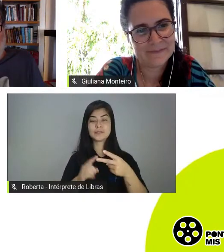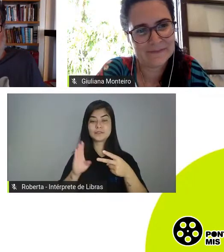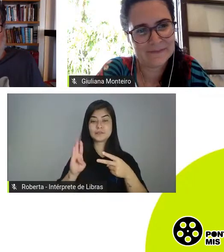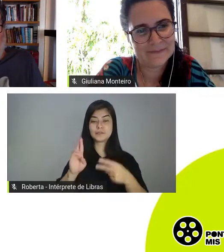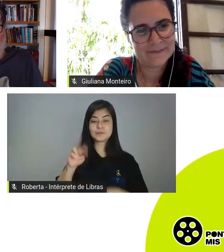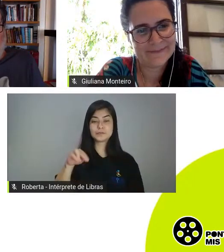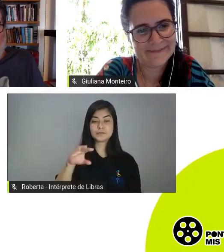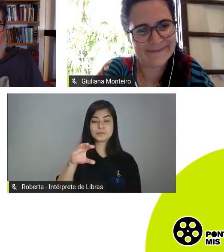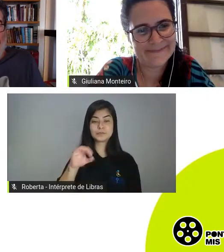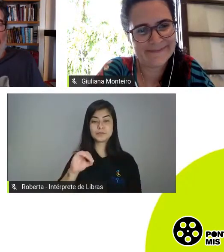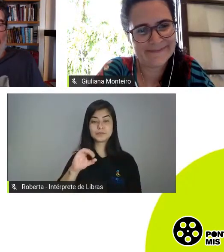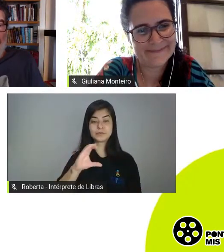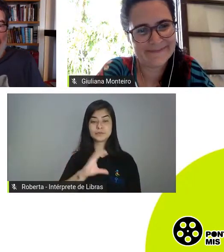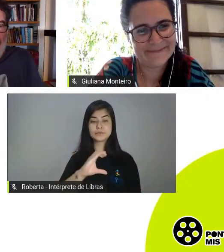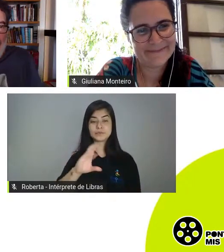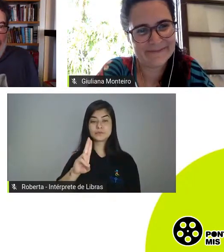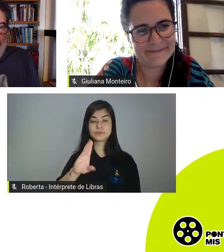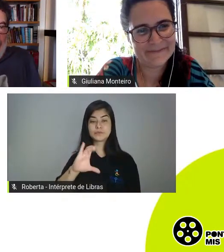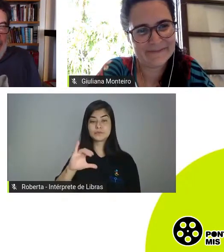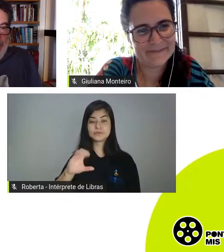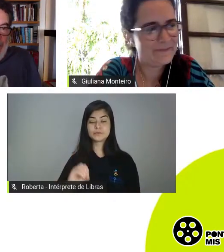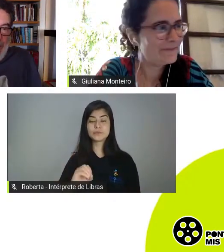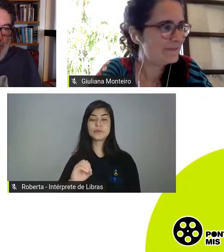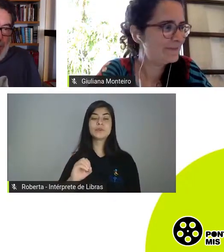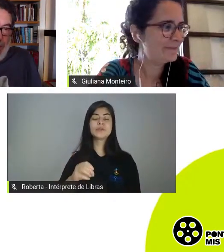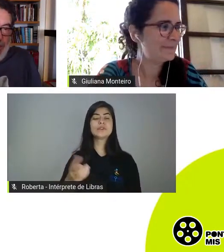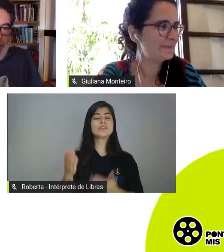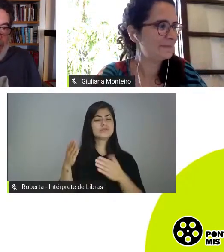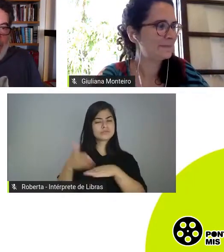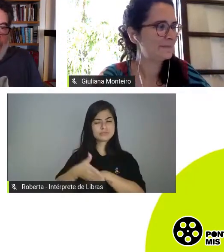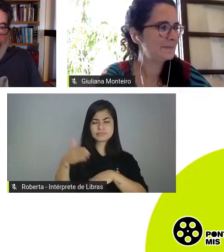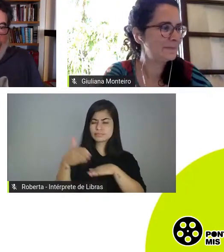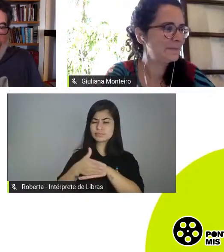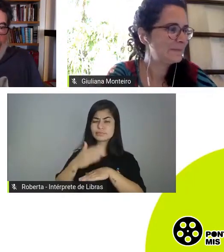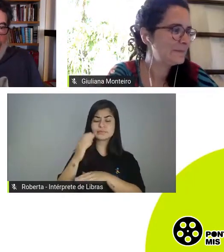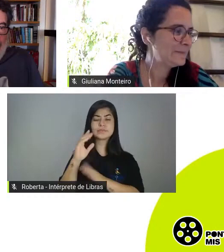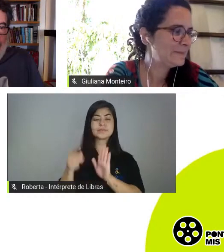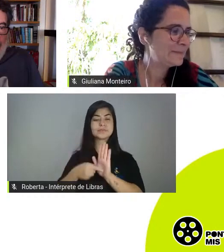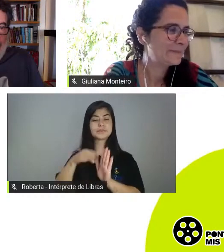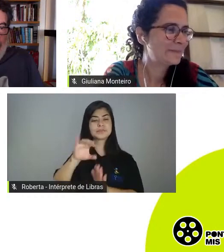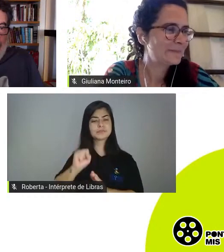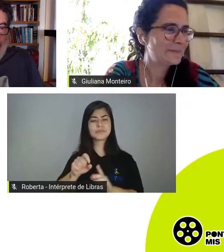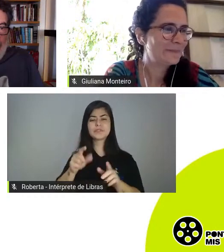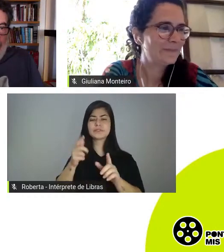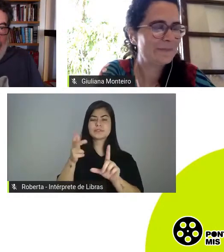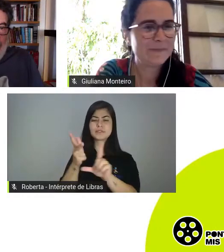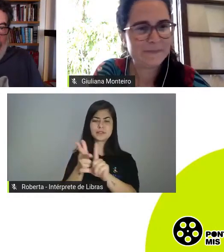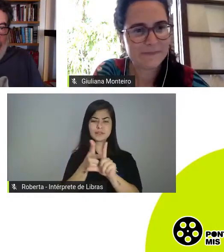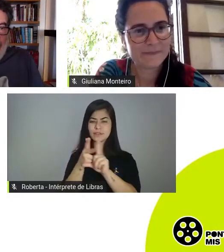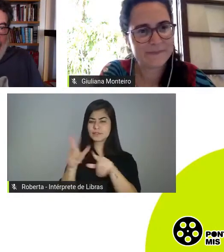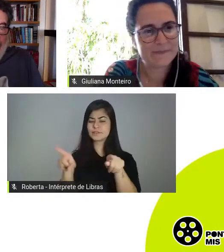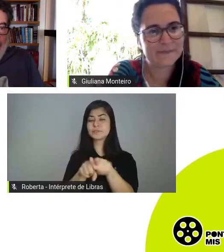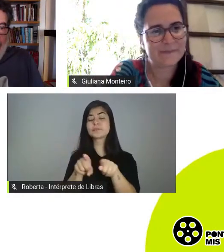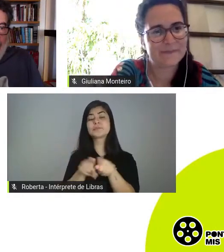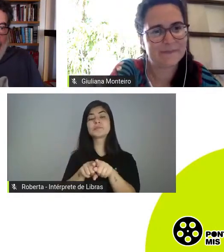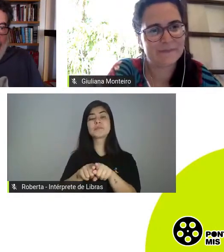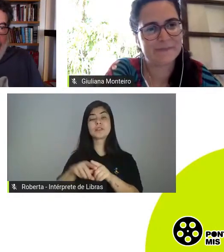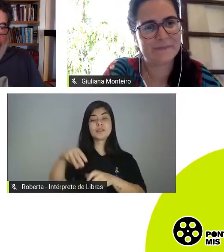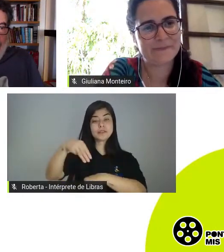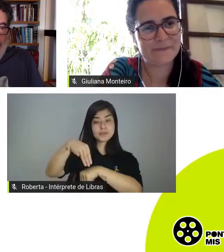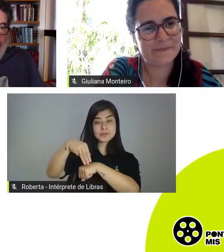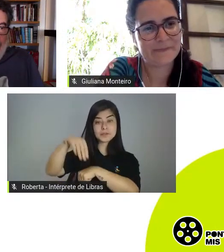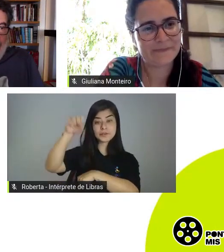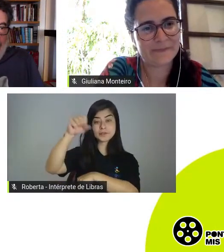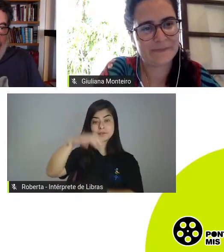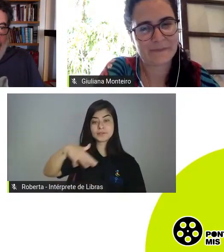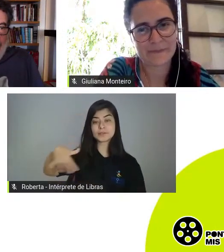Cúcio, também parceiraço nosso aqui do Pontos Miss, já fez várias lives aqui com a gente também. Bruno Curcio é mestrando no